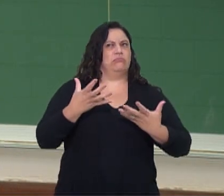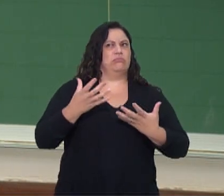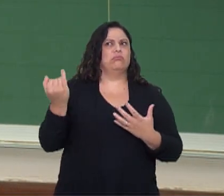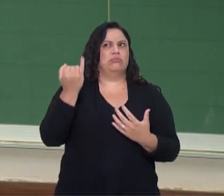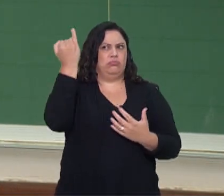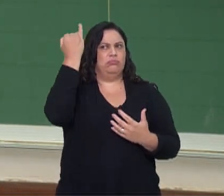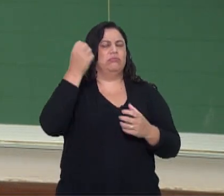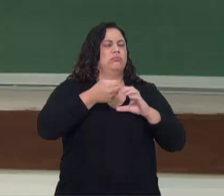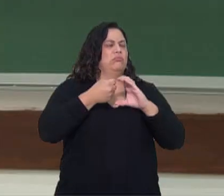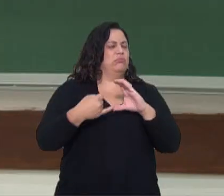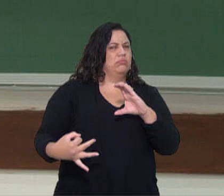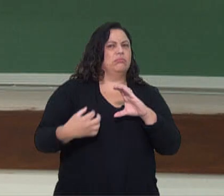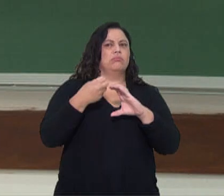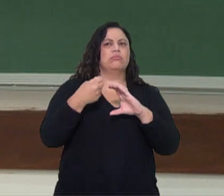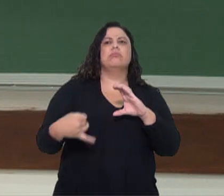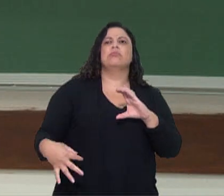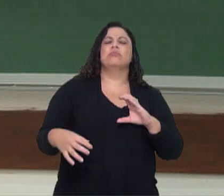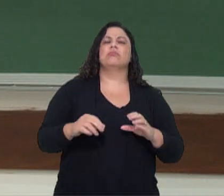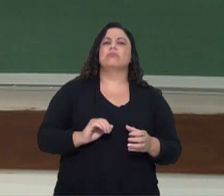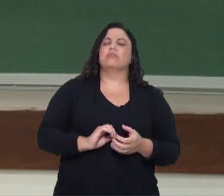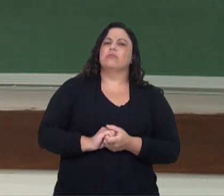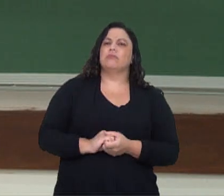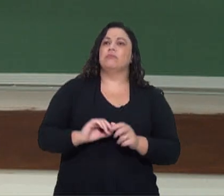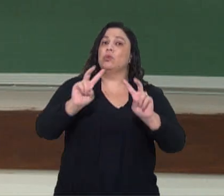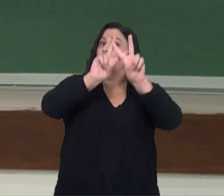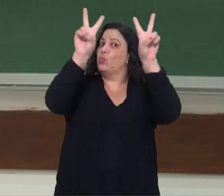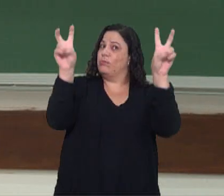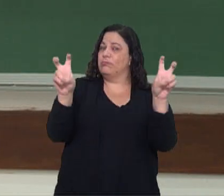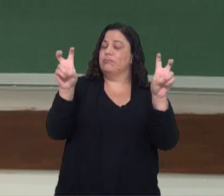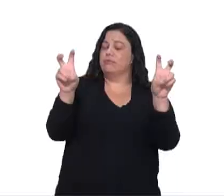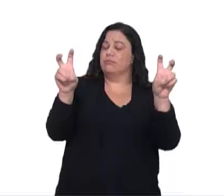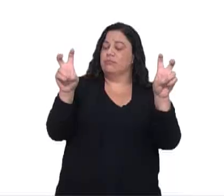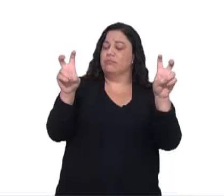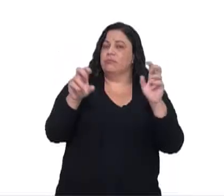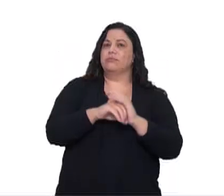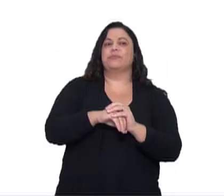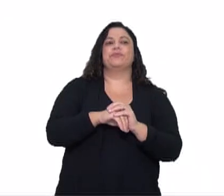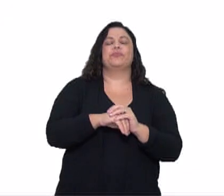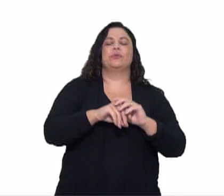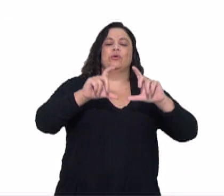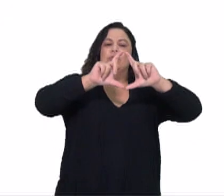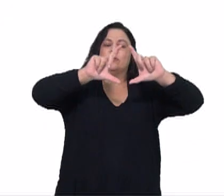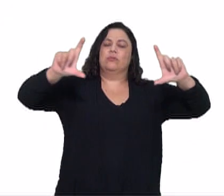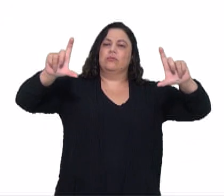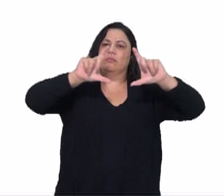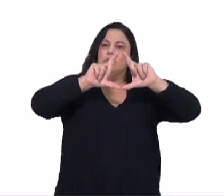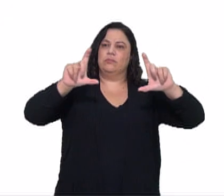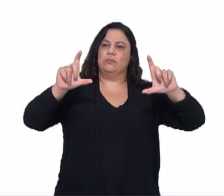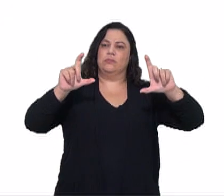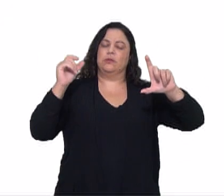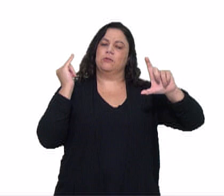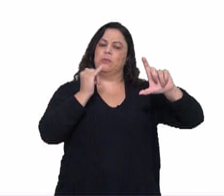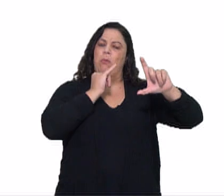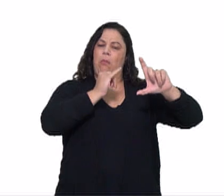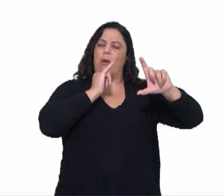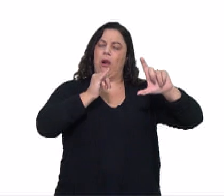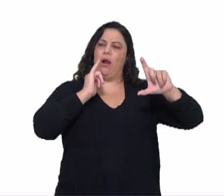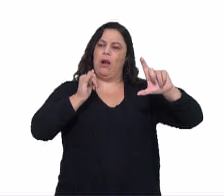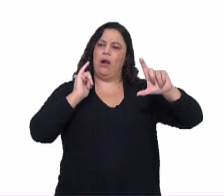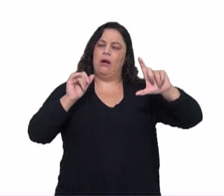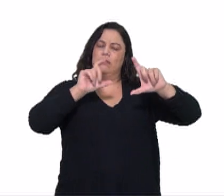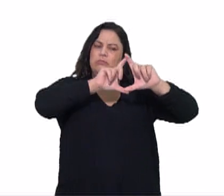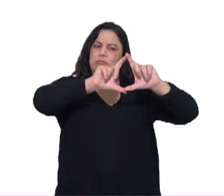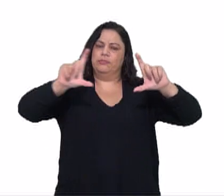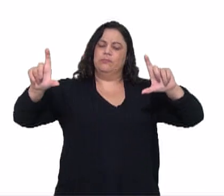da característica. O assunto é o corpo da reportagem e apresenta um fato ocorrido em algum